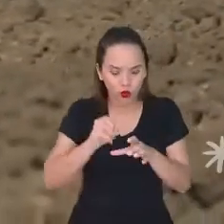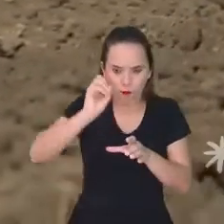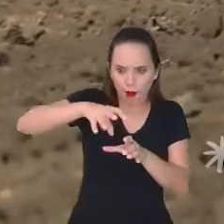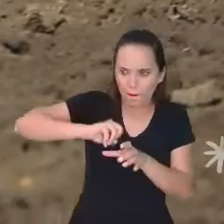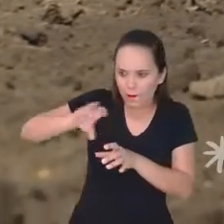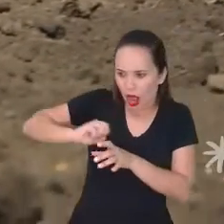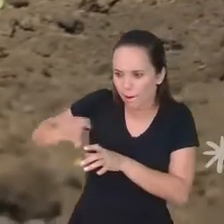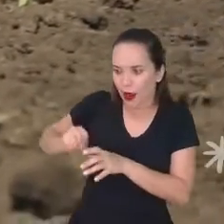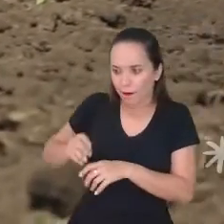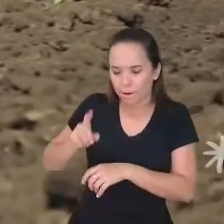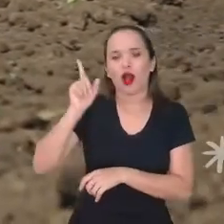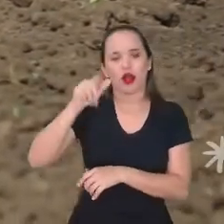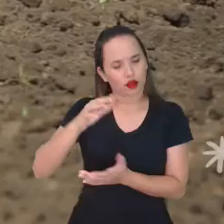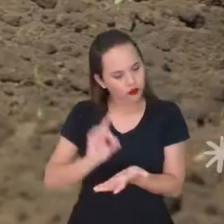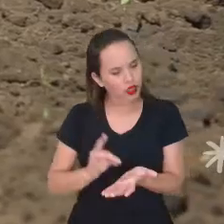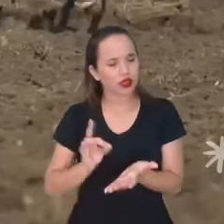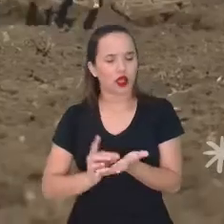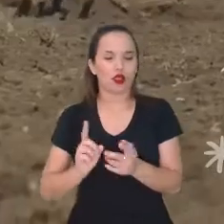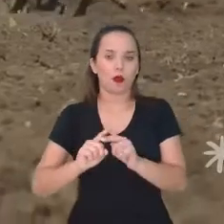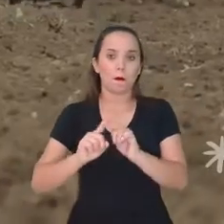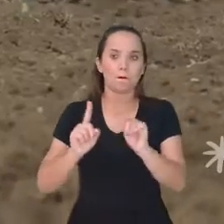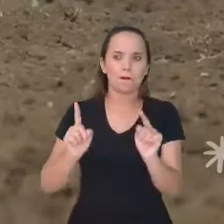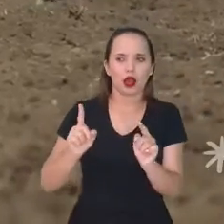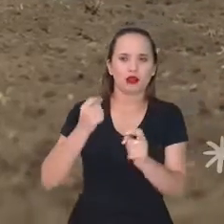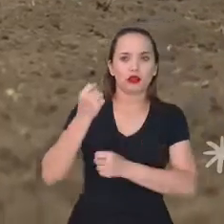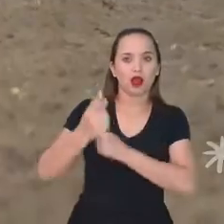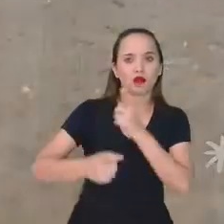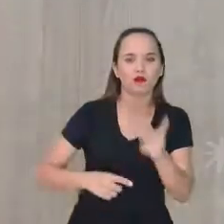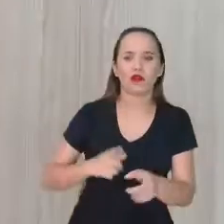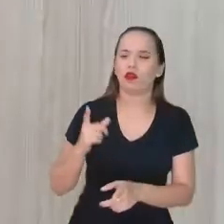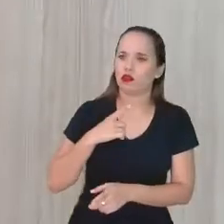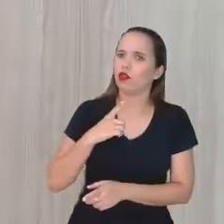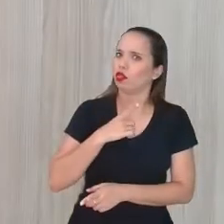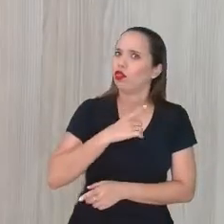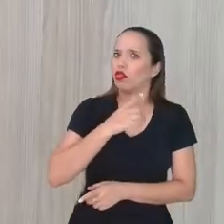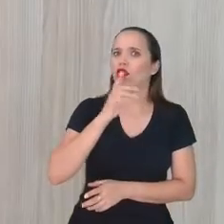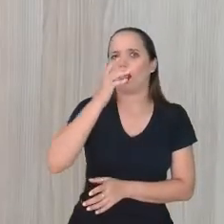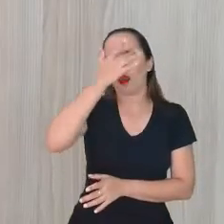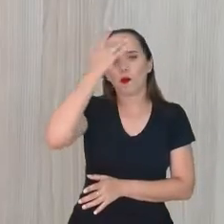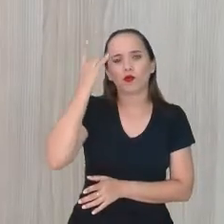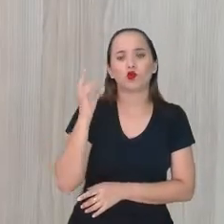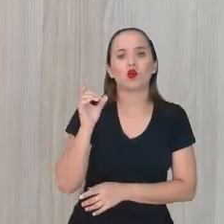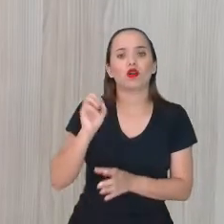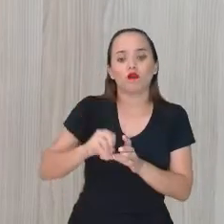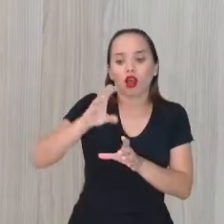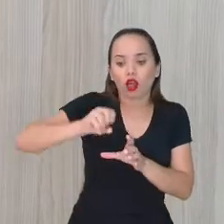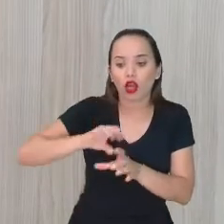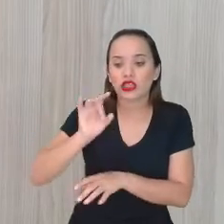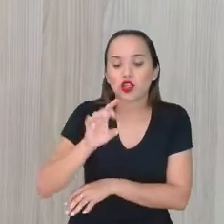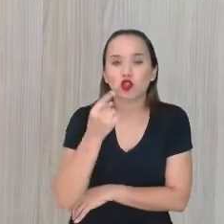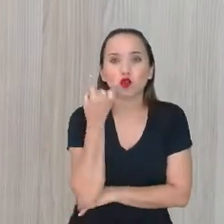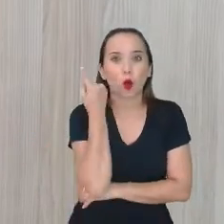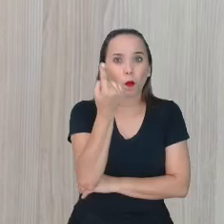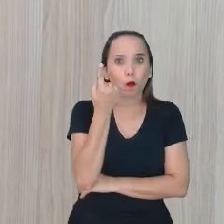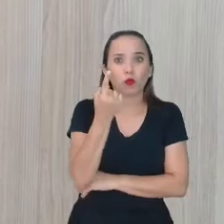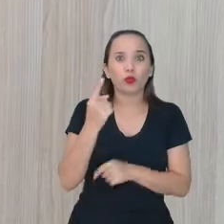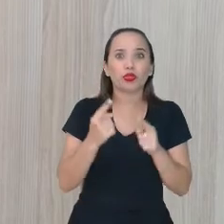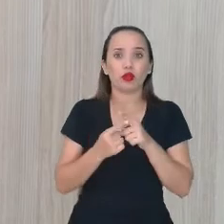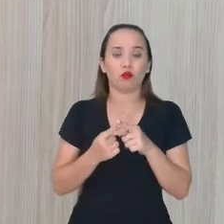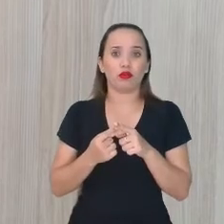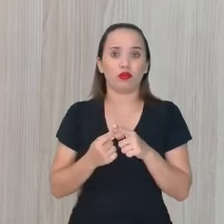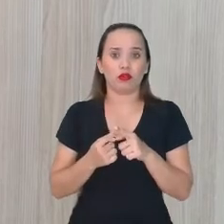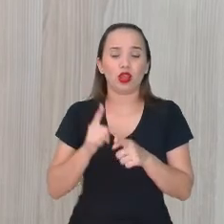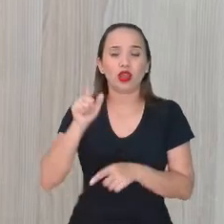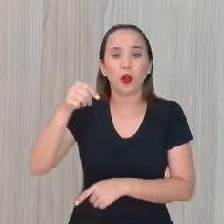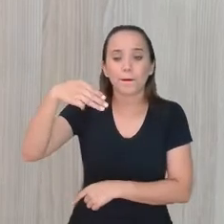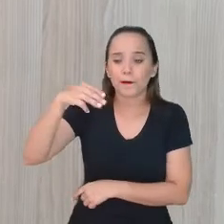essa agricultura intensiva é voltado numa monocultura, né? E aí você pega um grande terreno ali para plantar, ou